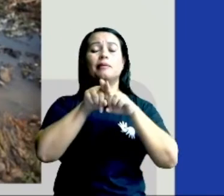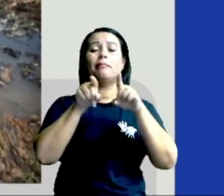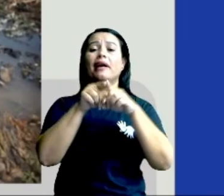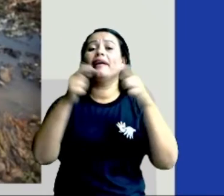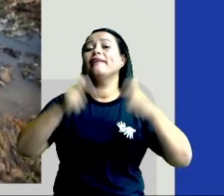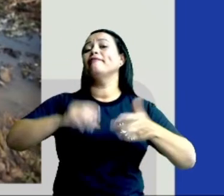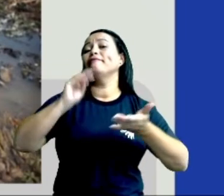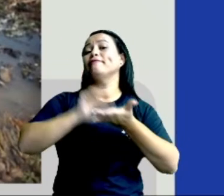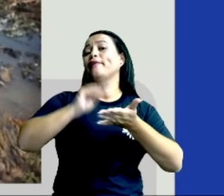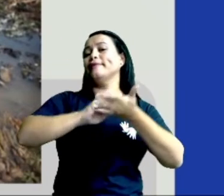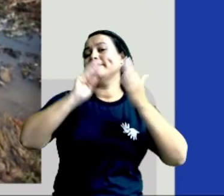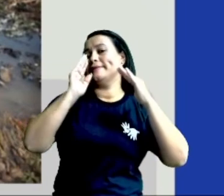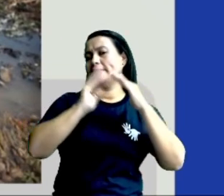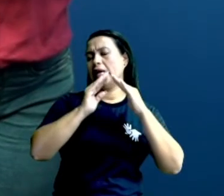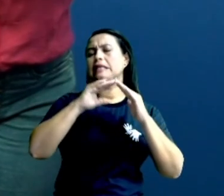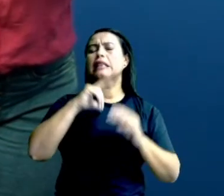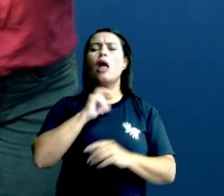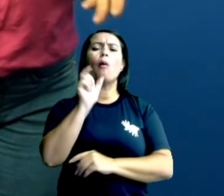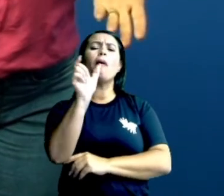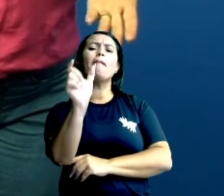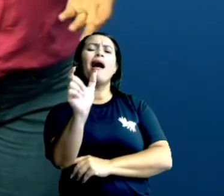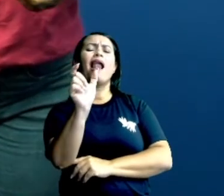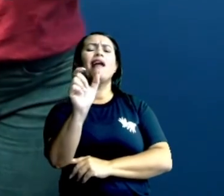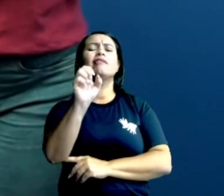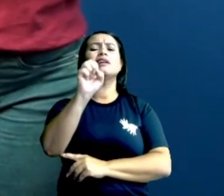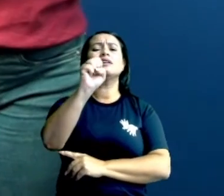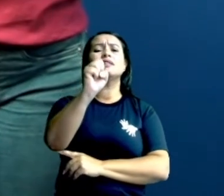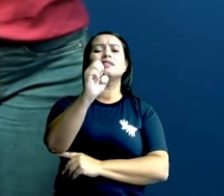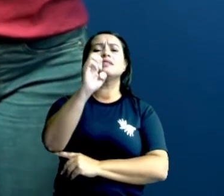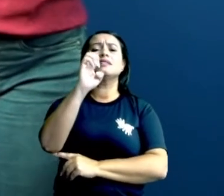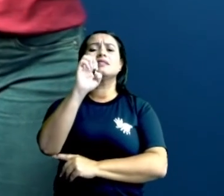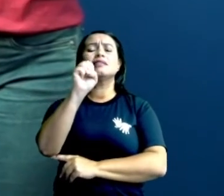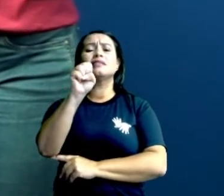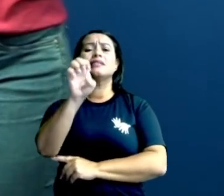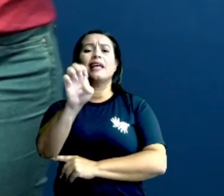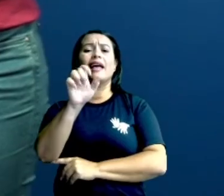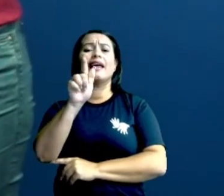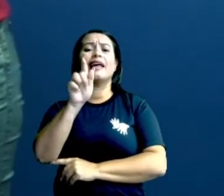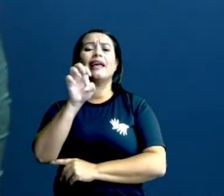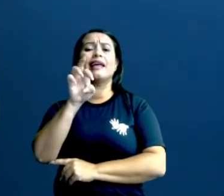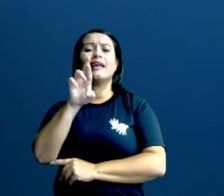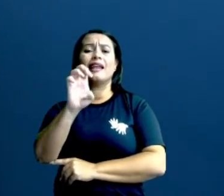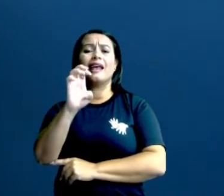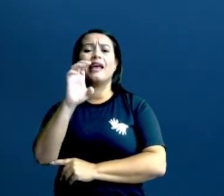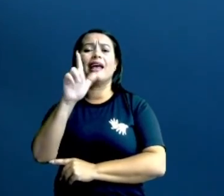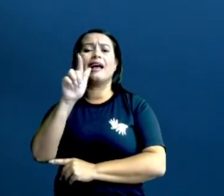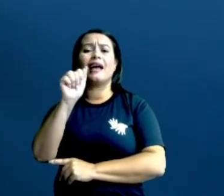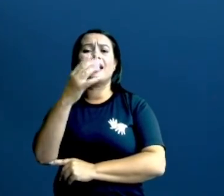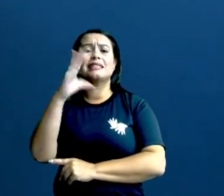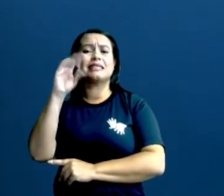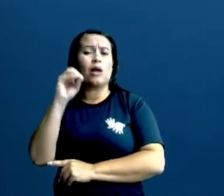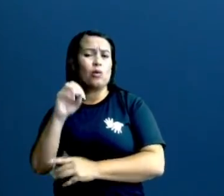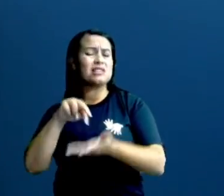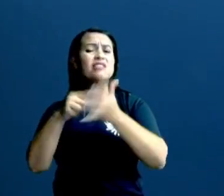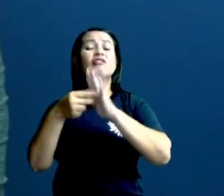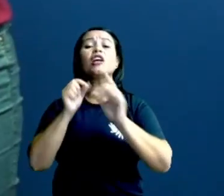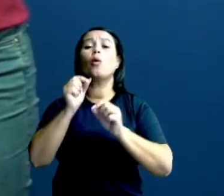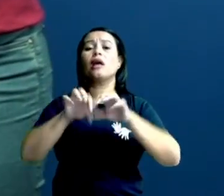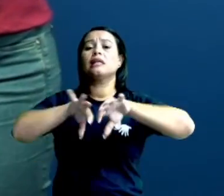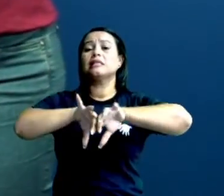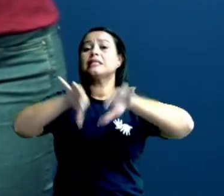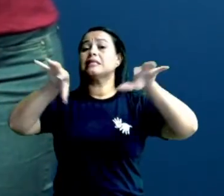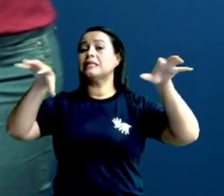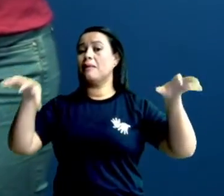irregulares. Professora, tem uma palavrinha aí, segregação. O que é segregação? Segregar quer dizer separar. A gente tem